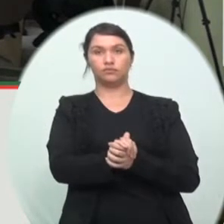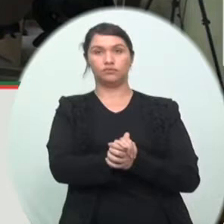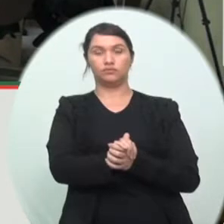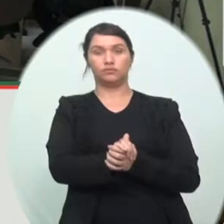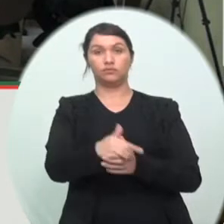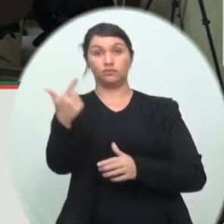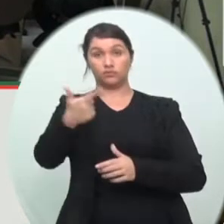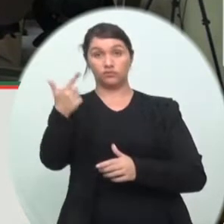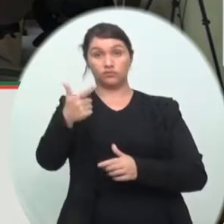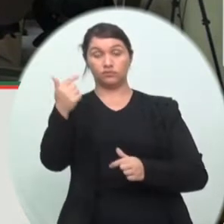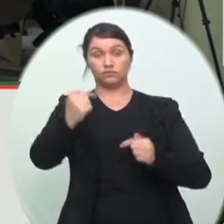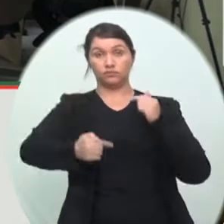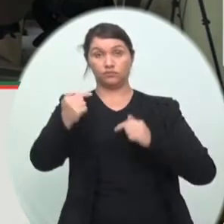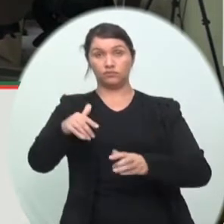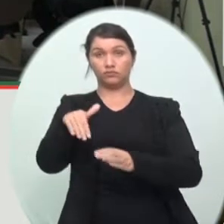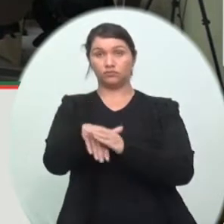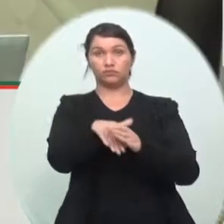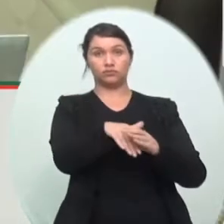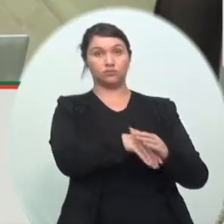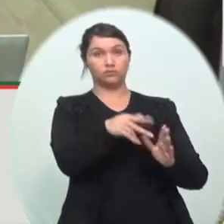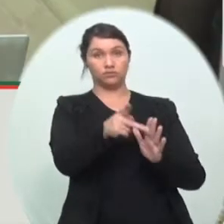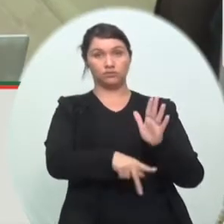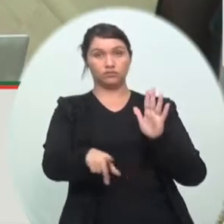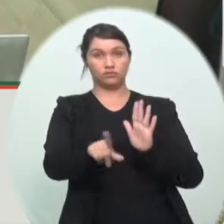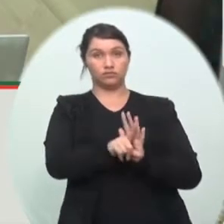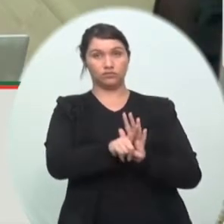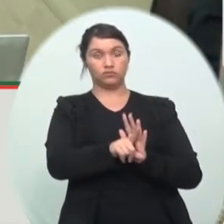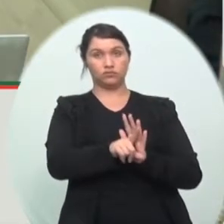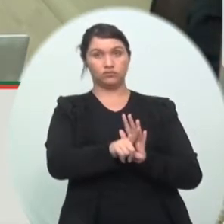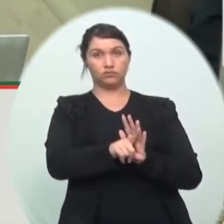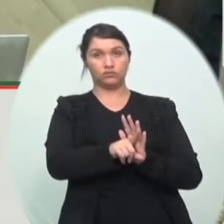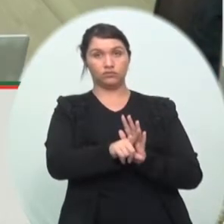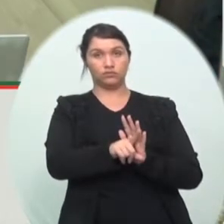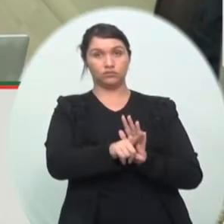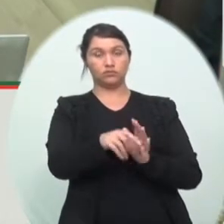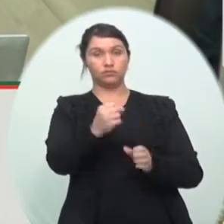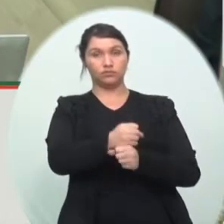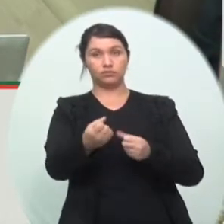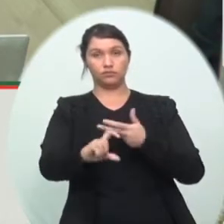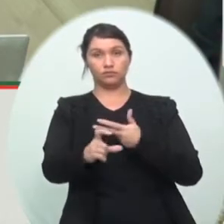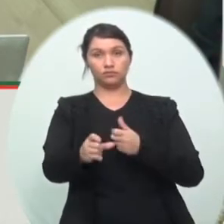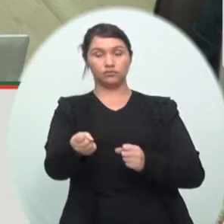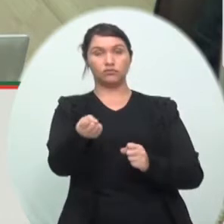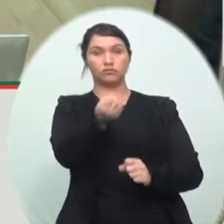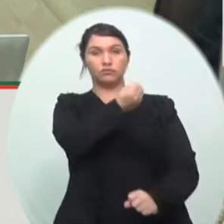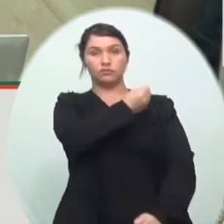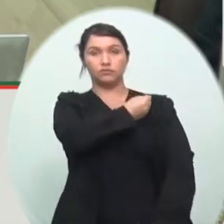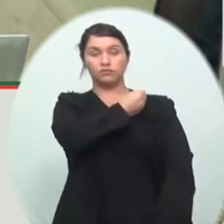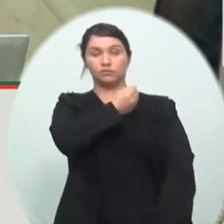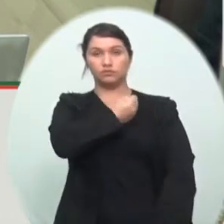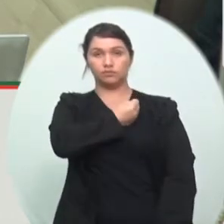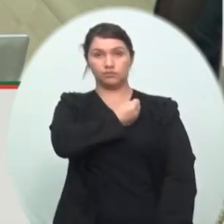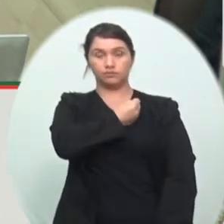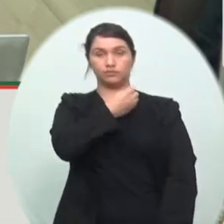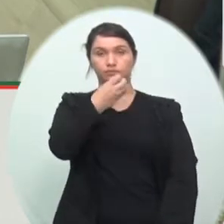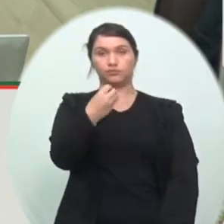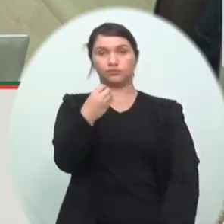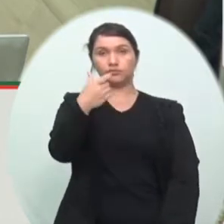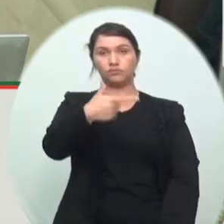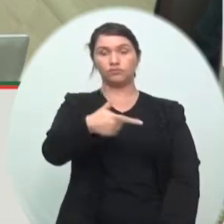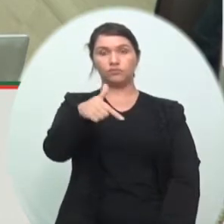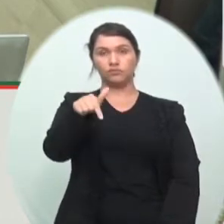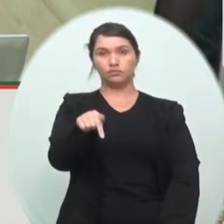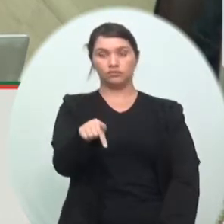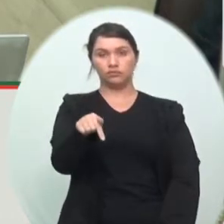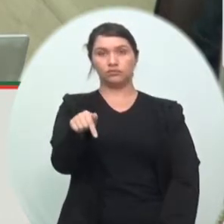Em segunda discussão e votação, projeto de lei complementar do Executivo PLC PE